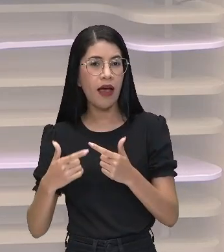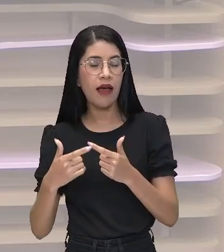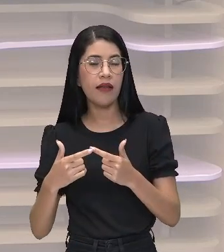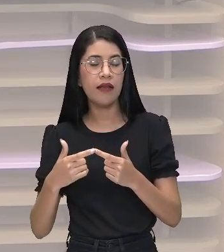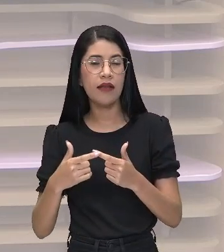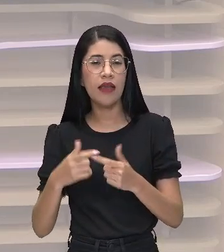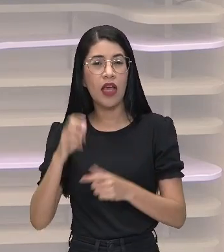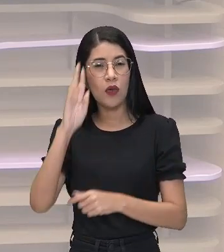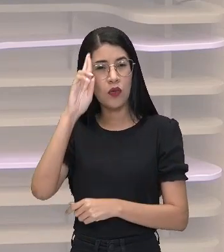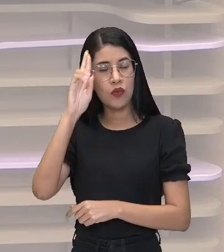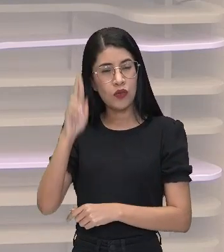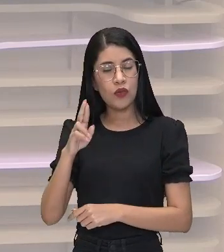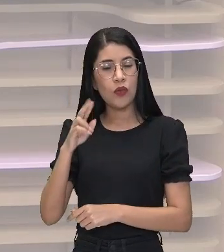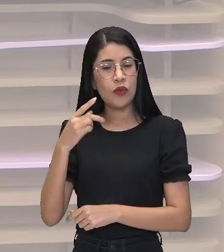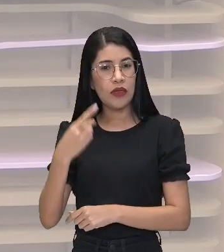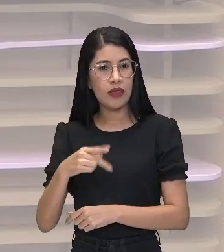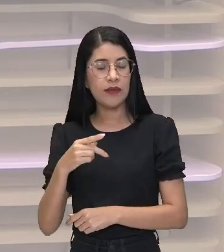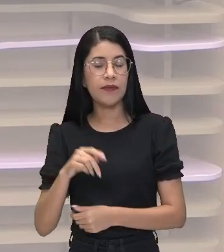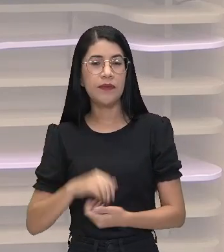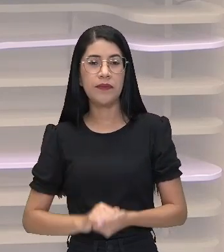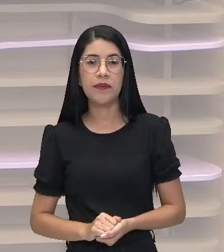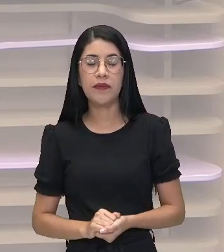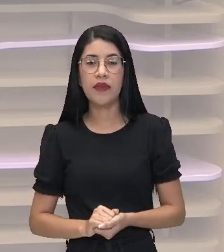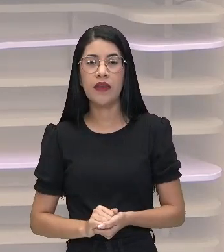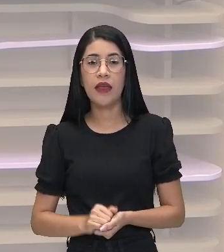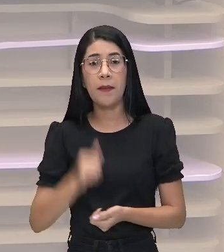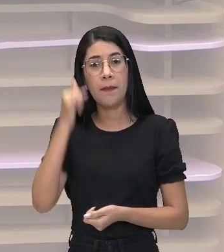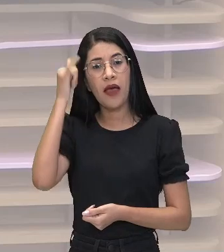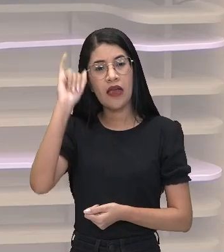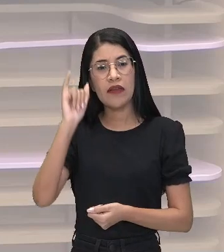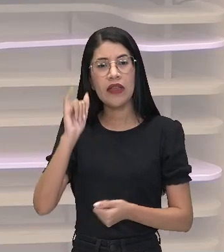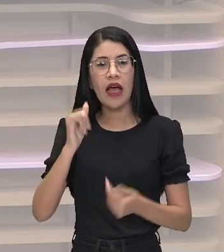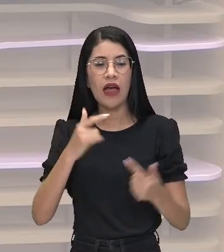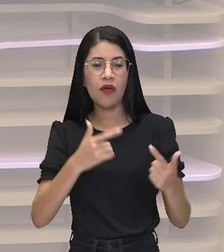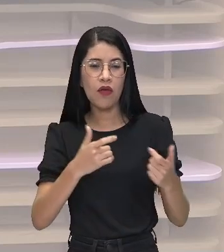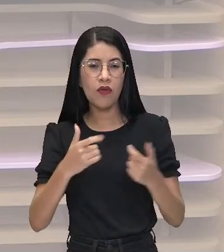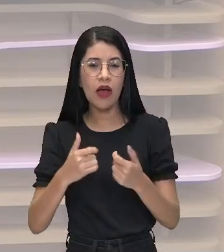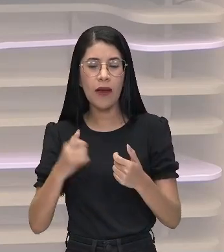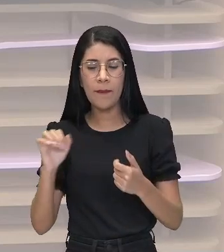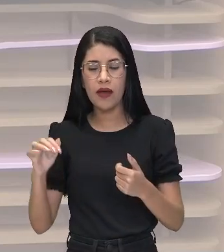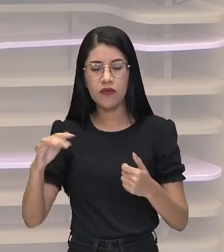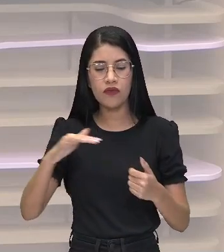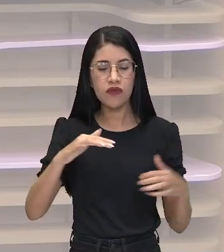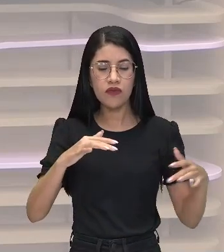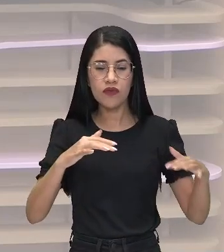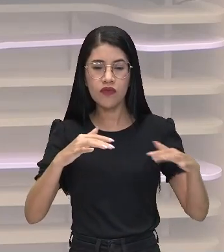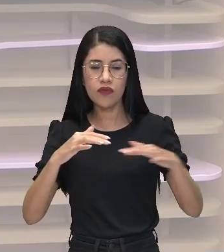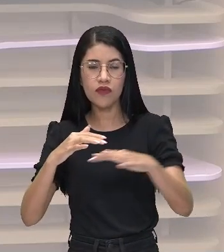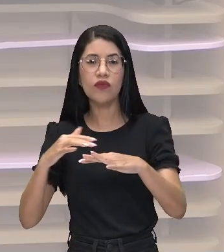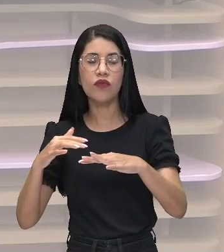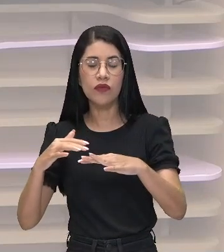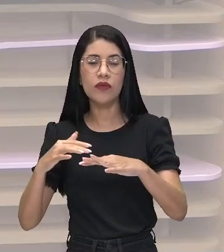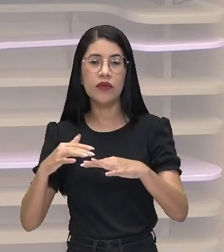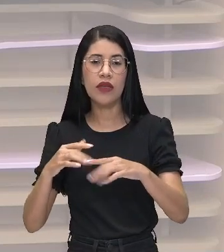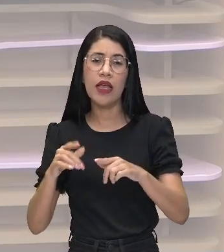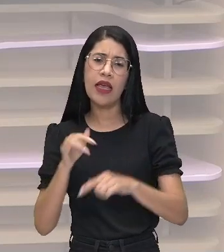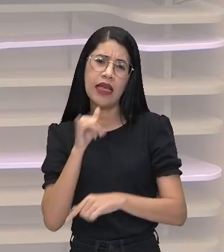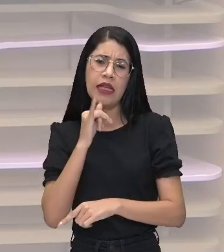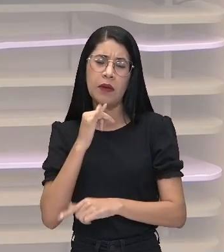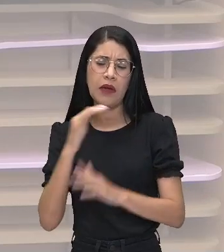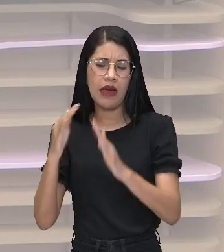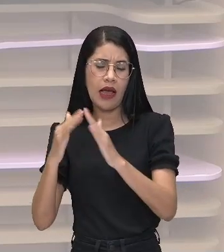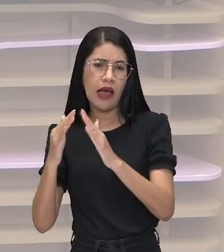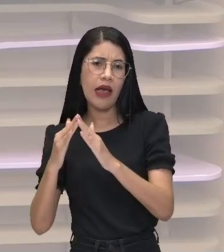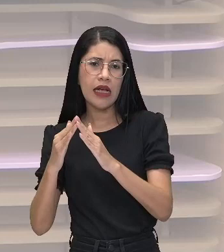que seriam os donos dessas terras, certo? Para que nenhum invadisse ali um terreno do outro. É como aí na sua casa, Você tem